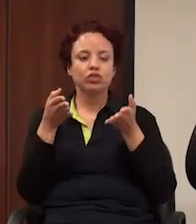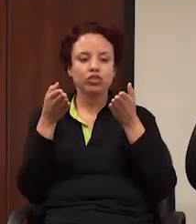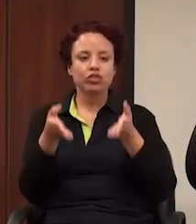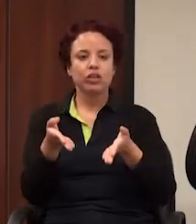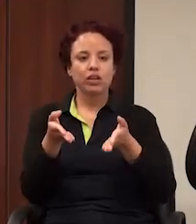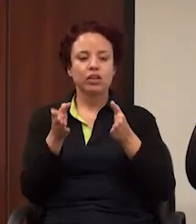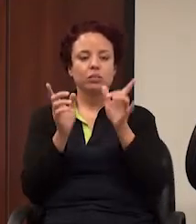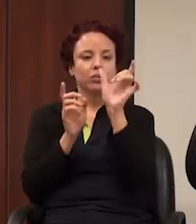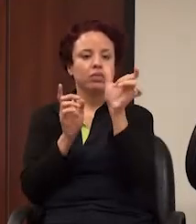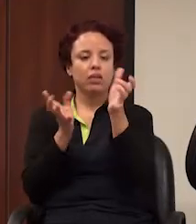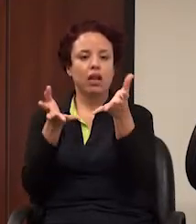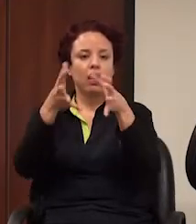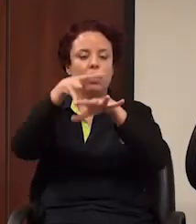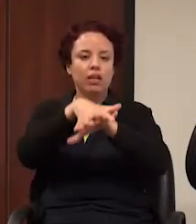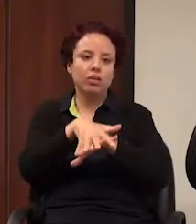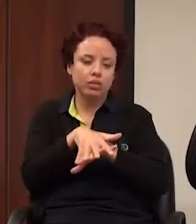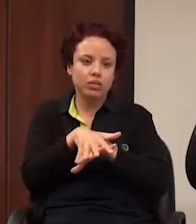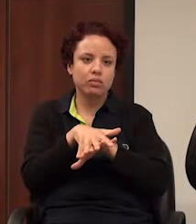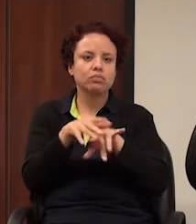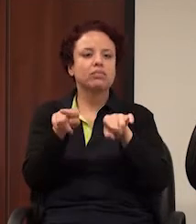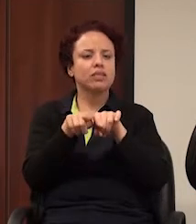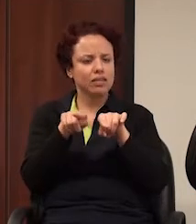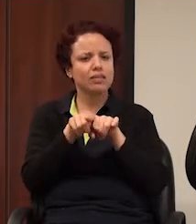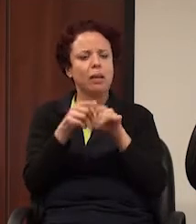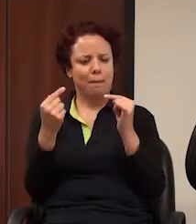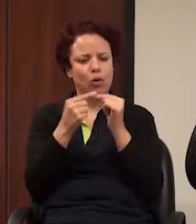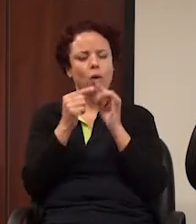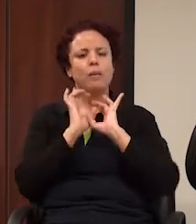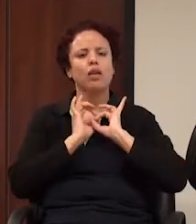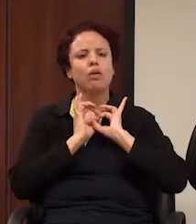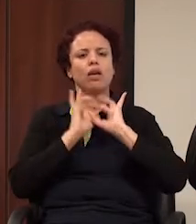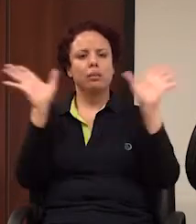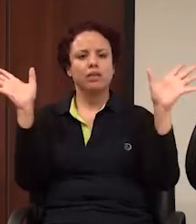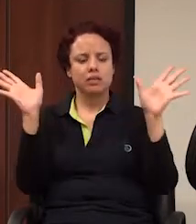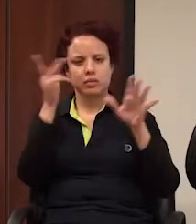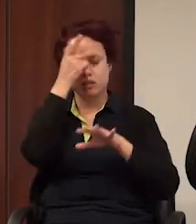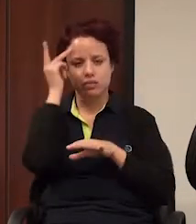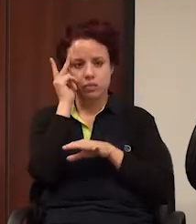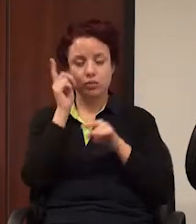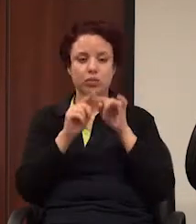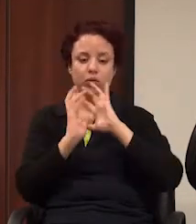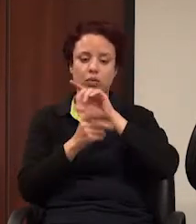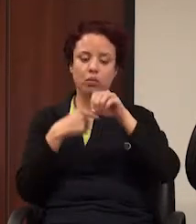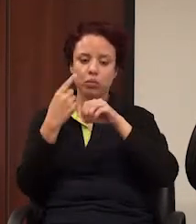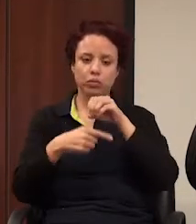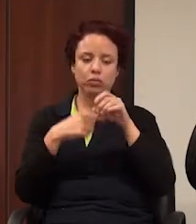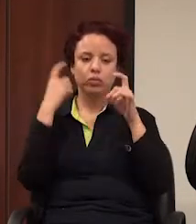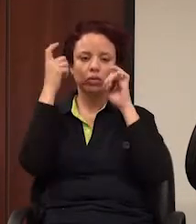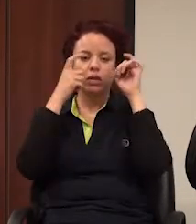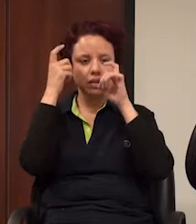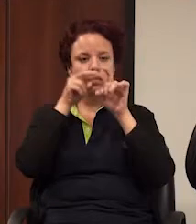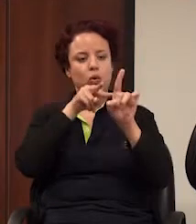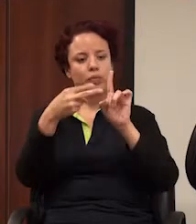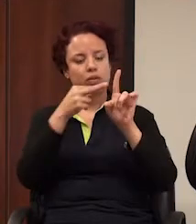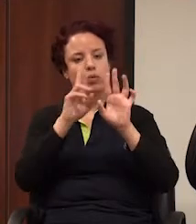e talvez aí barra emancipação, né? Em que o mundo, de uma maneira geral, se preocupa, tem um olhar diferenciado,